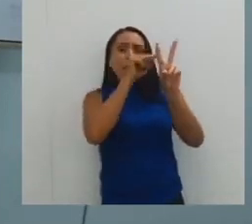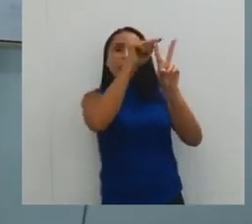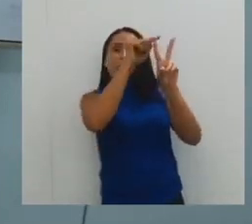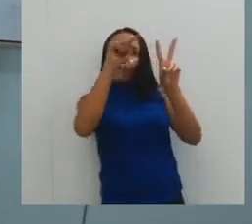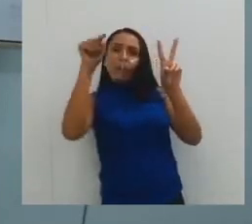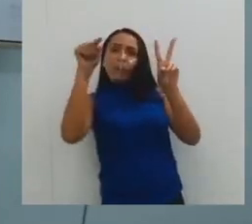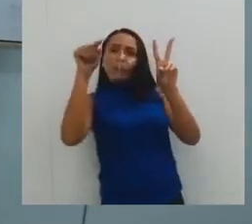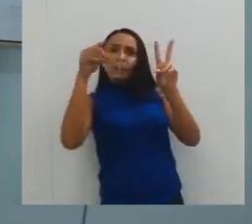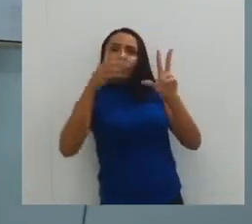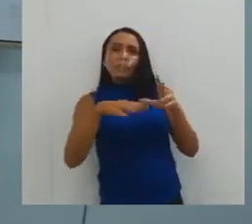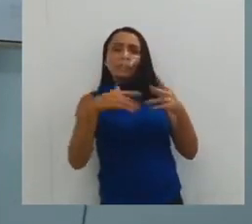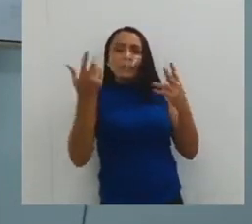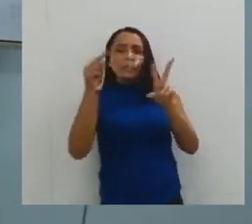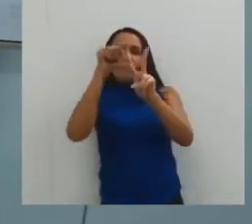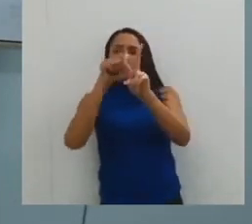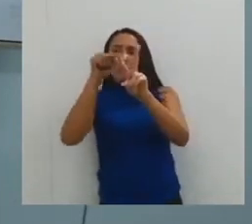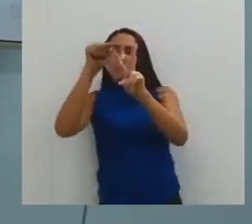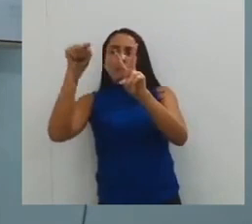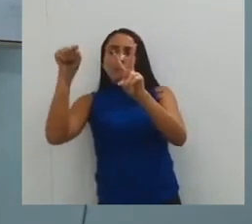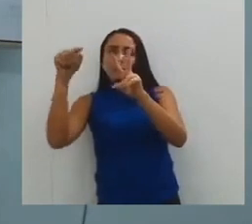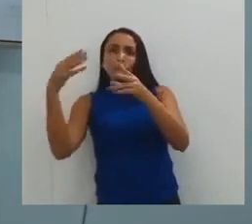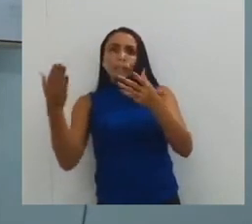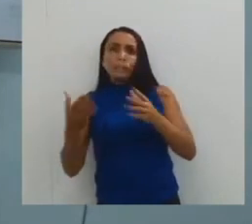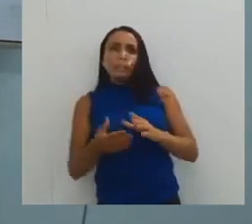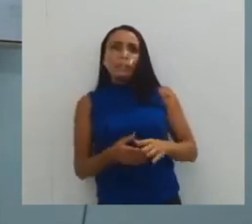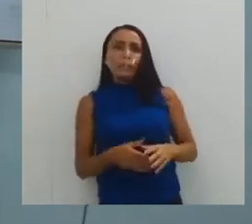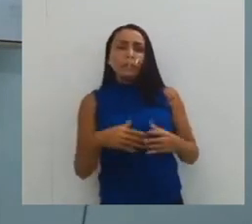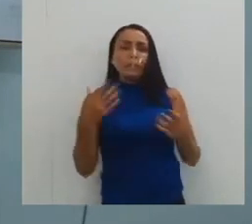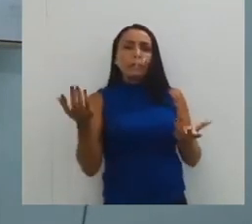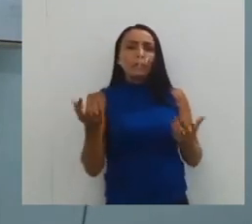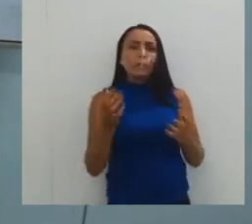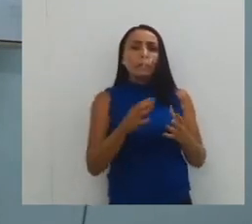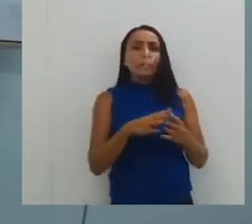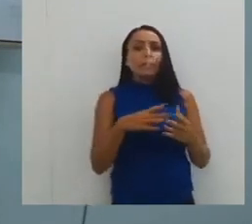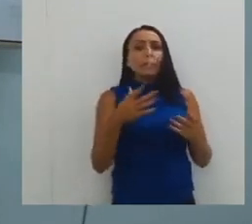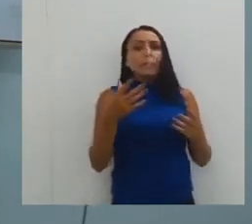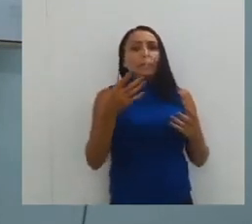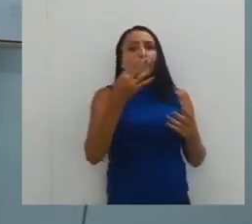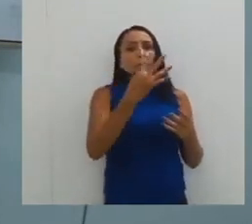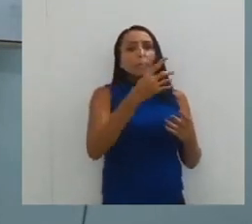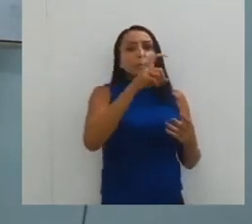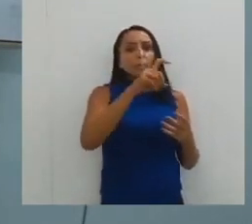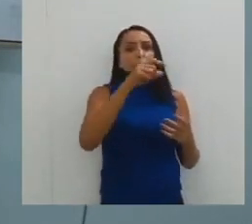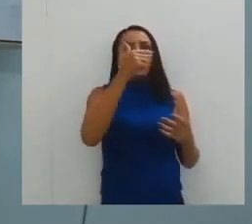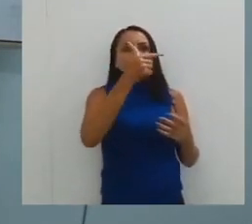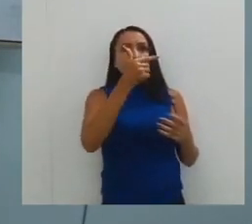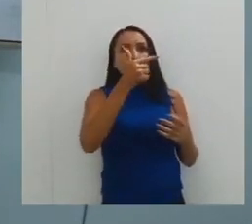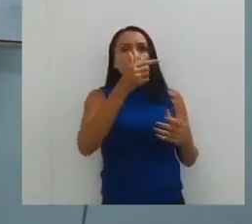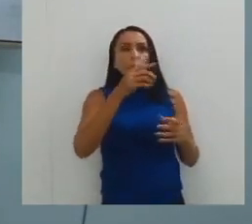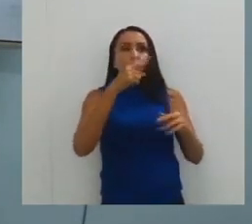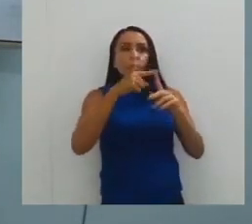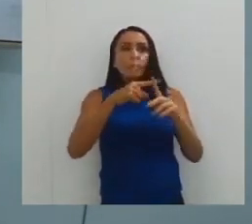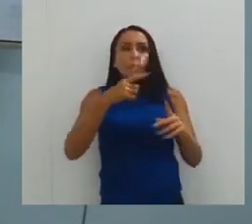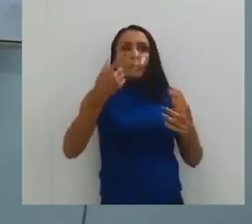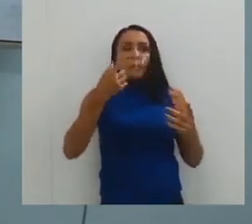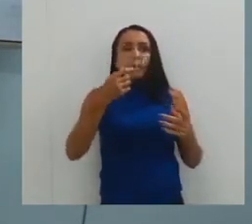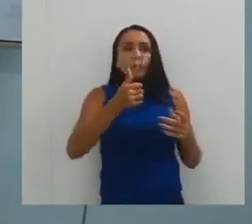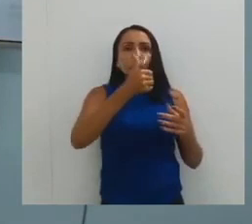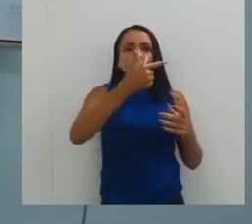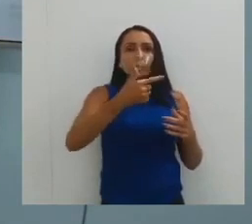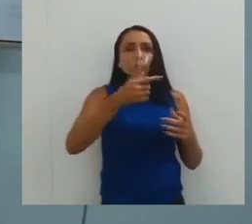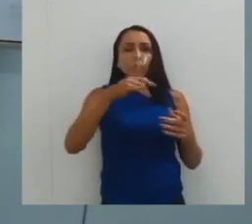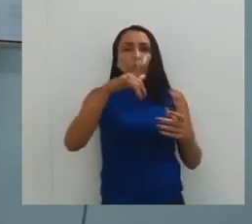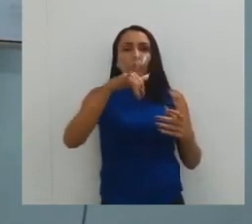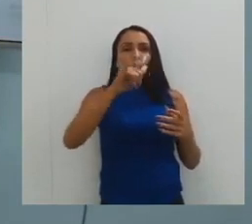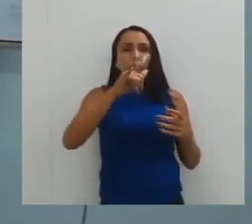daqui e a raiz daqui. Aquela ideia, o quadrado do primeiro mais 2 vezes o primeiro vezes o segundo mais o quadrado do